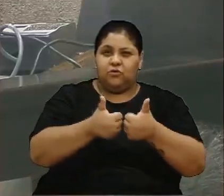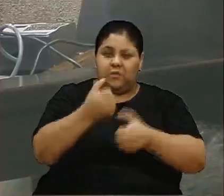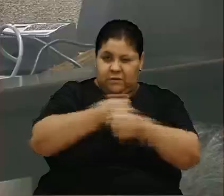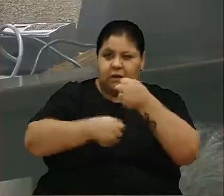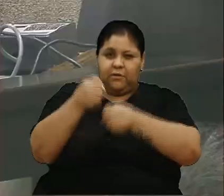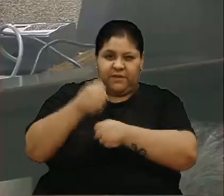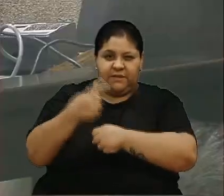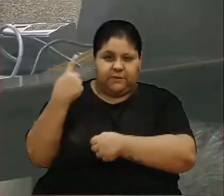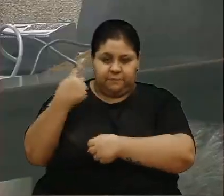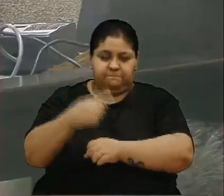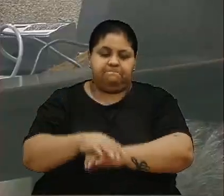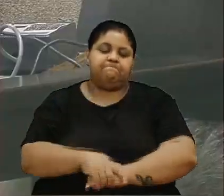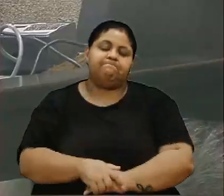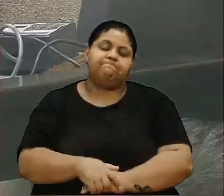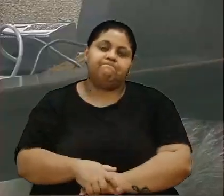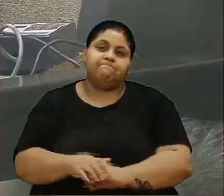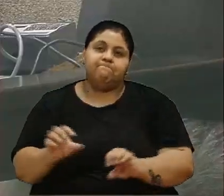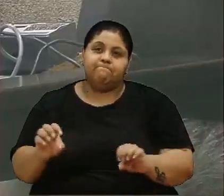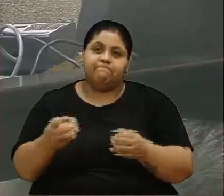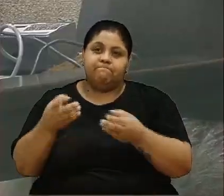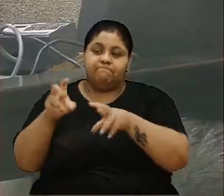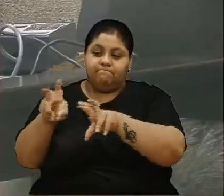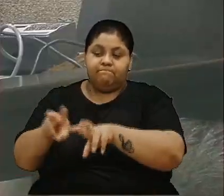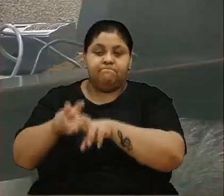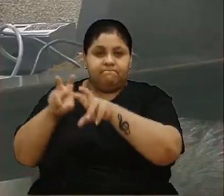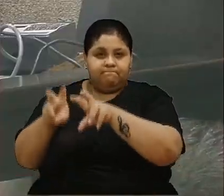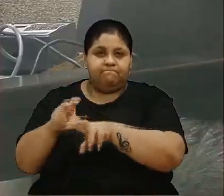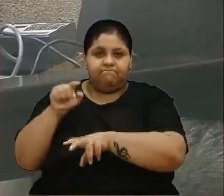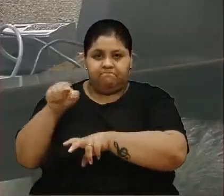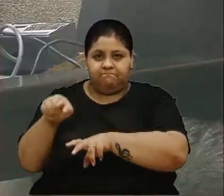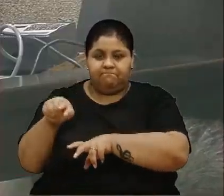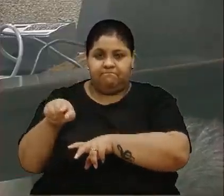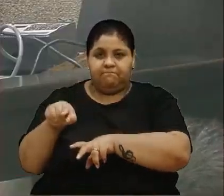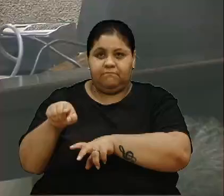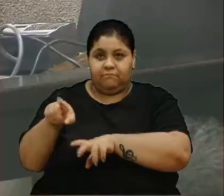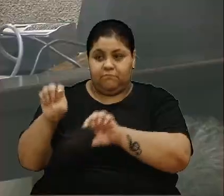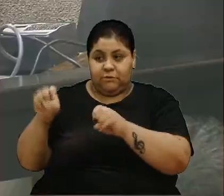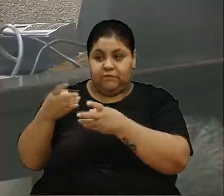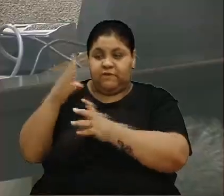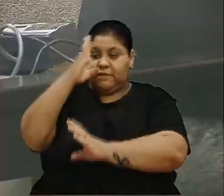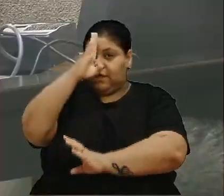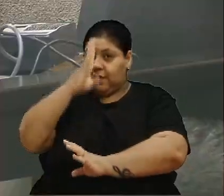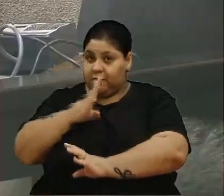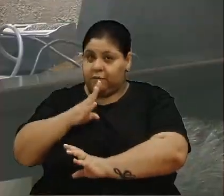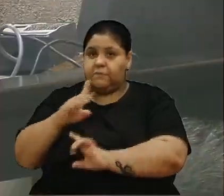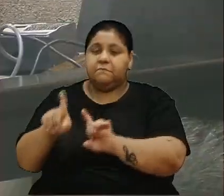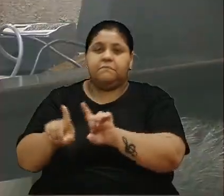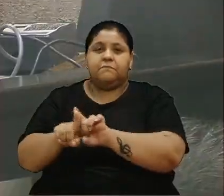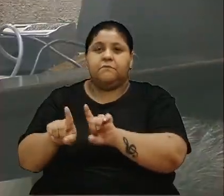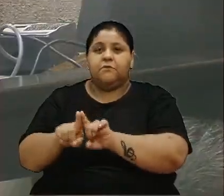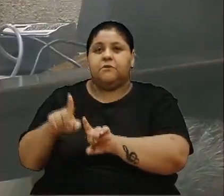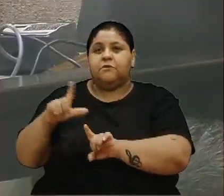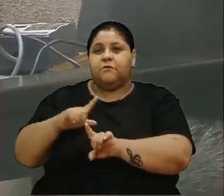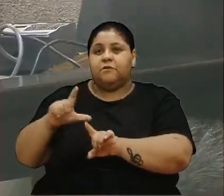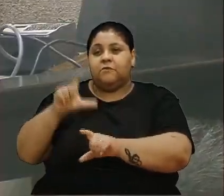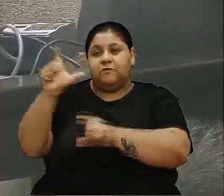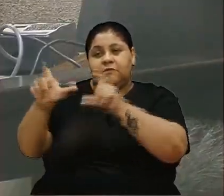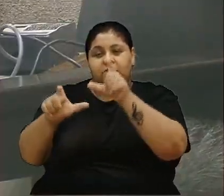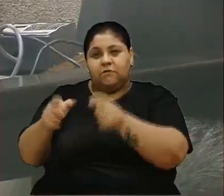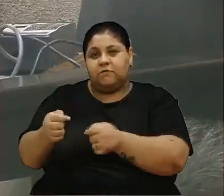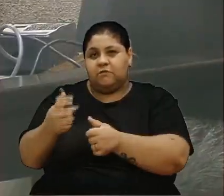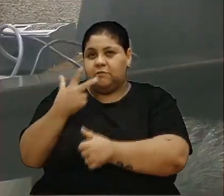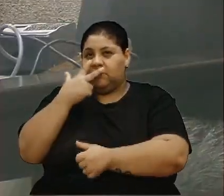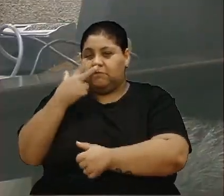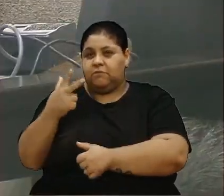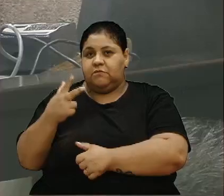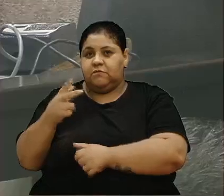passado. A festa do agricultor em Fazenda Souza. Uma festa gratuita também. Ela teve um público muito parecido com o da